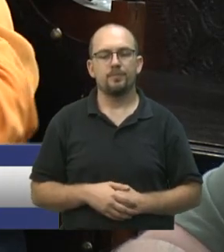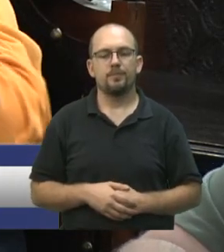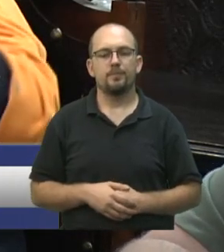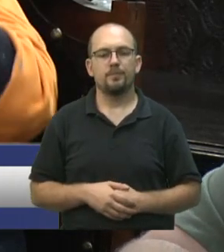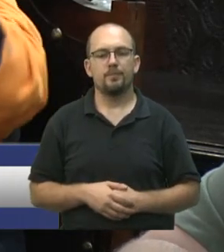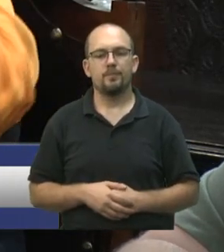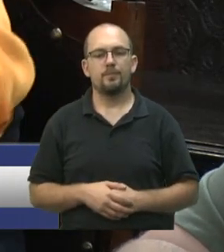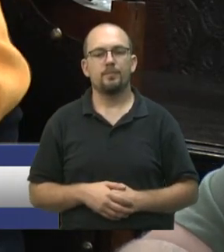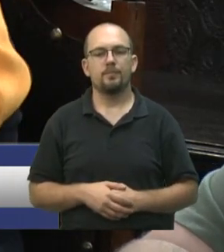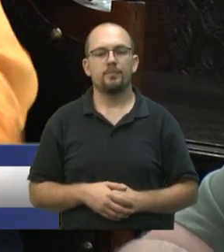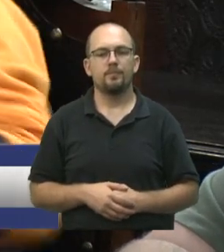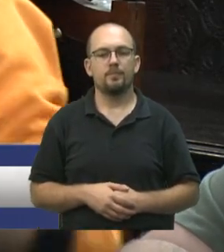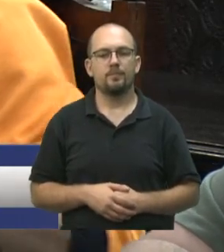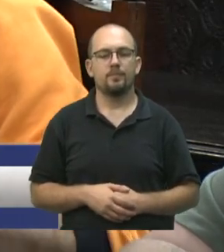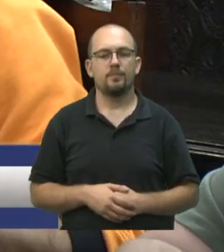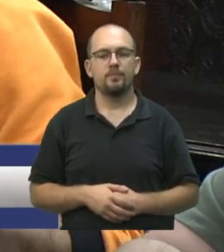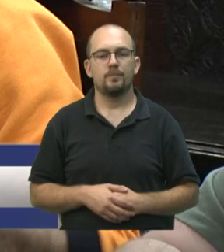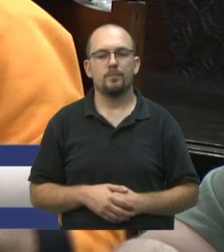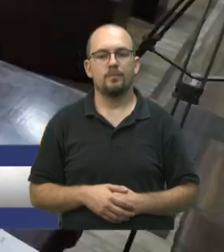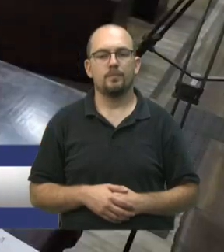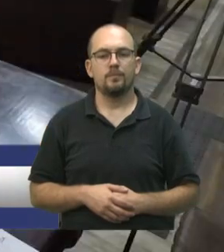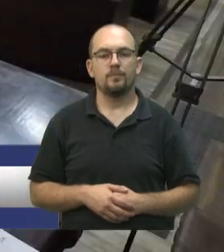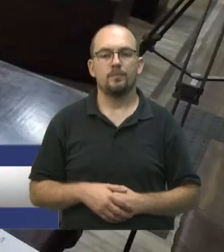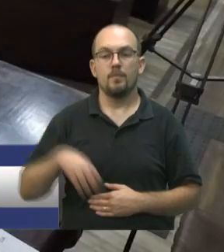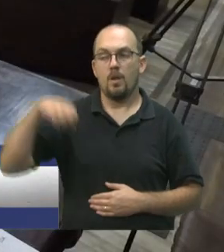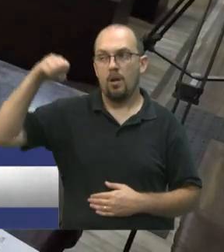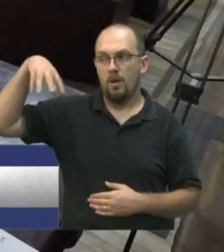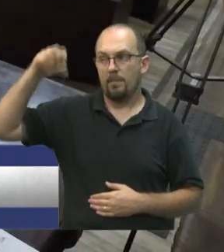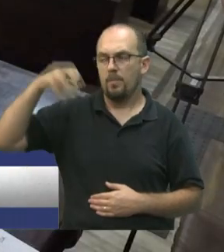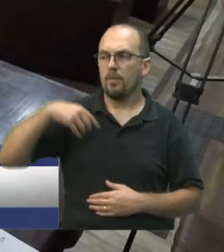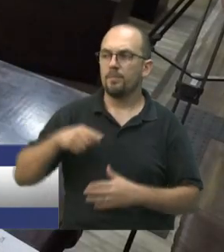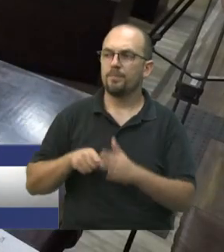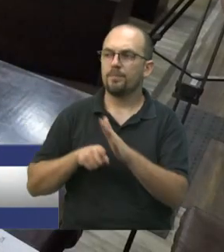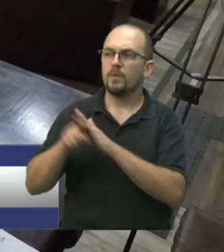Gancho ali. A folha, ela chega a